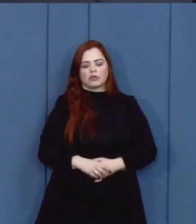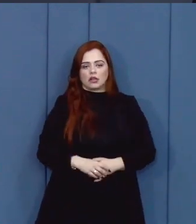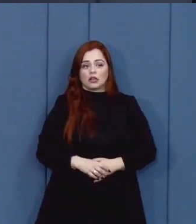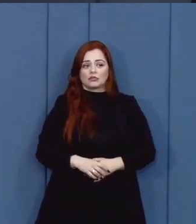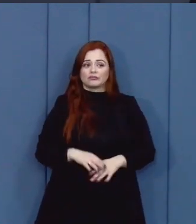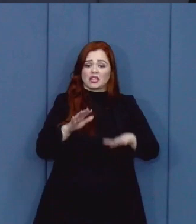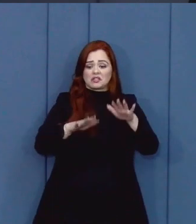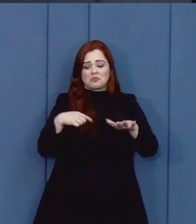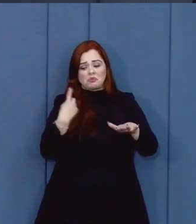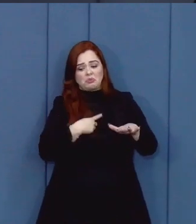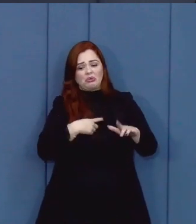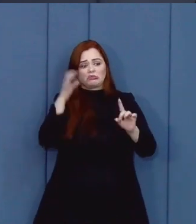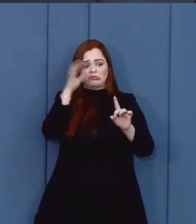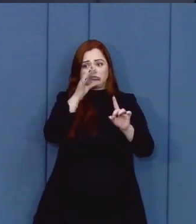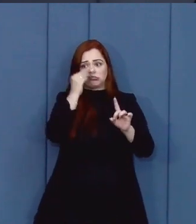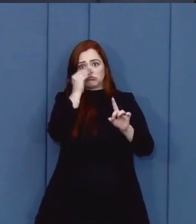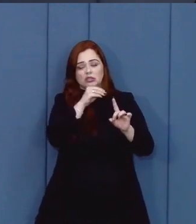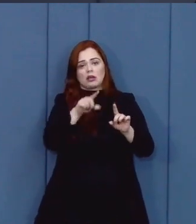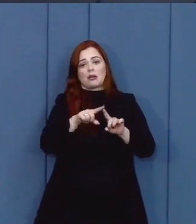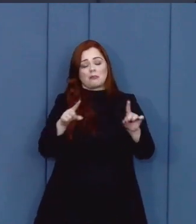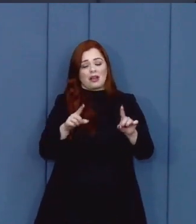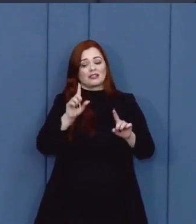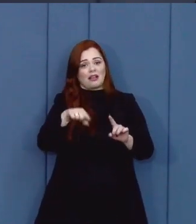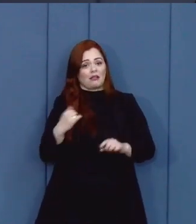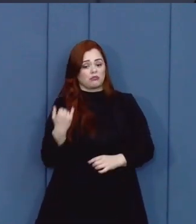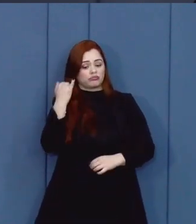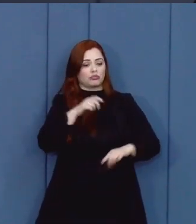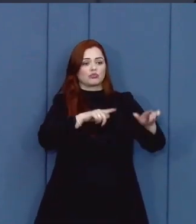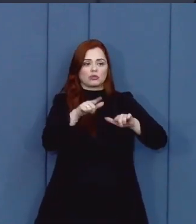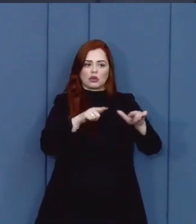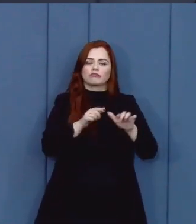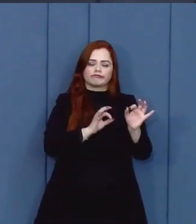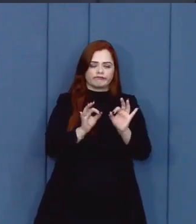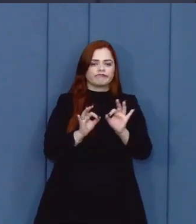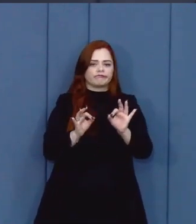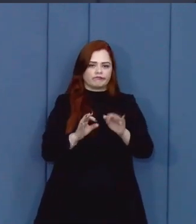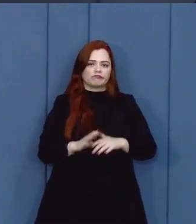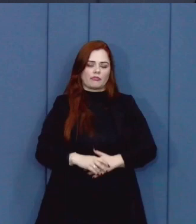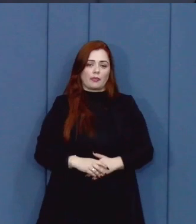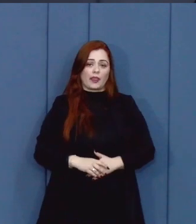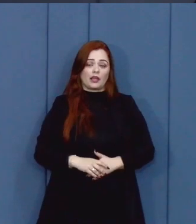às vezes a gente é muito crítico às agências reguladoras, mas é importantíssimo o trabalho que é feito.